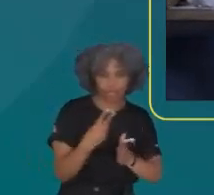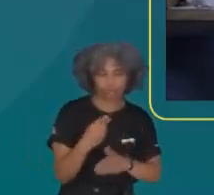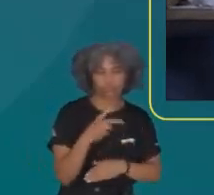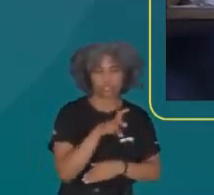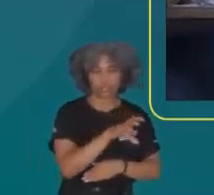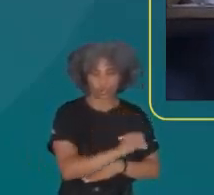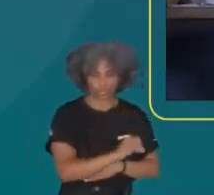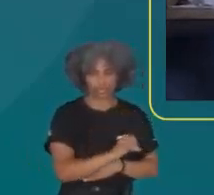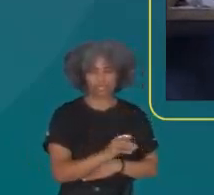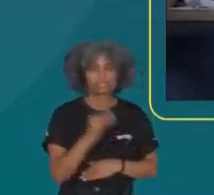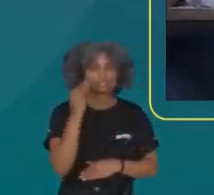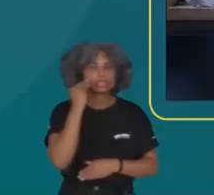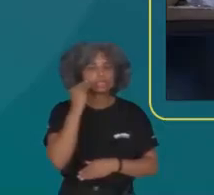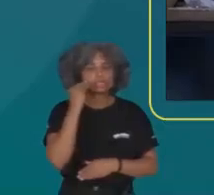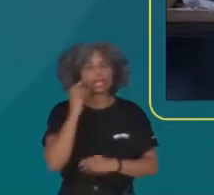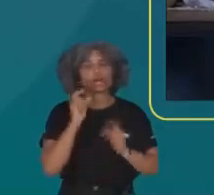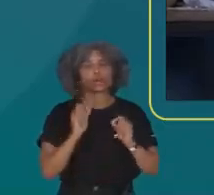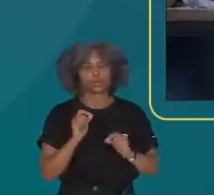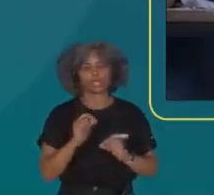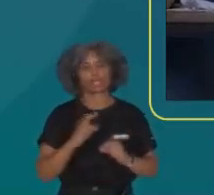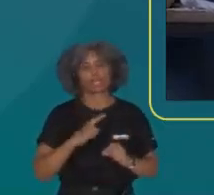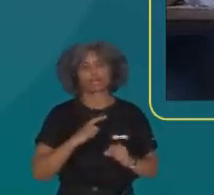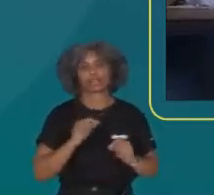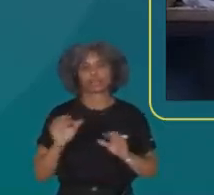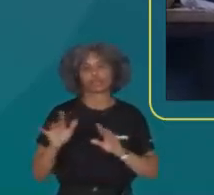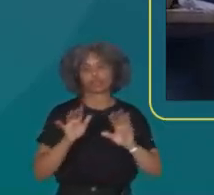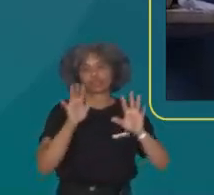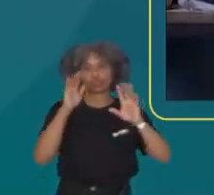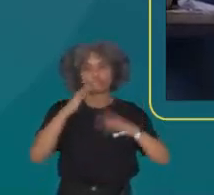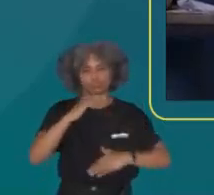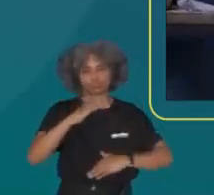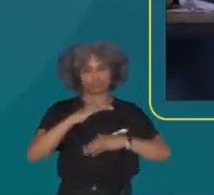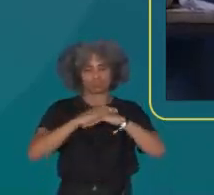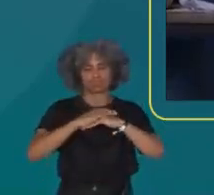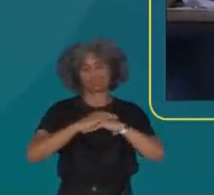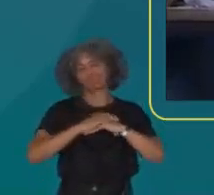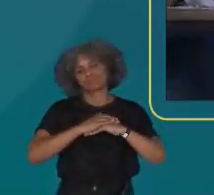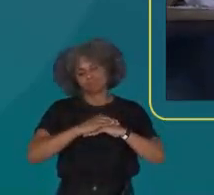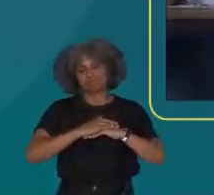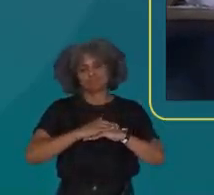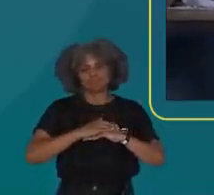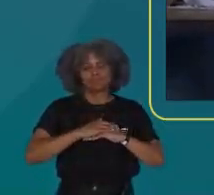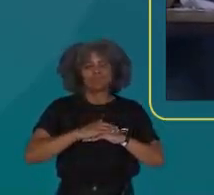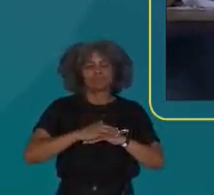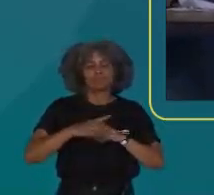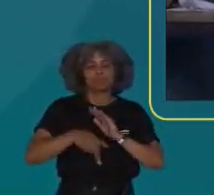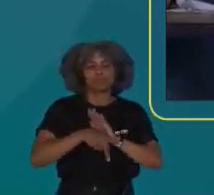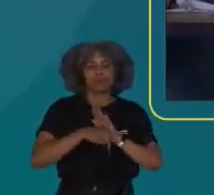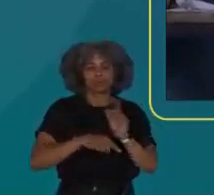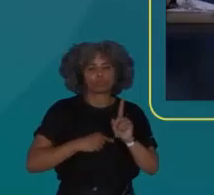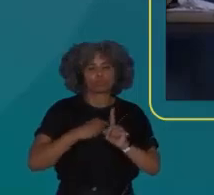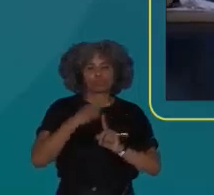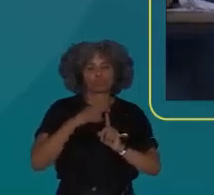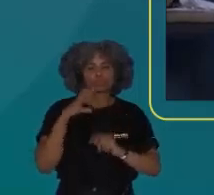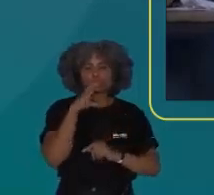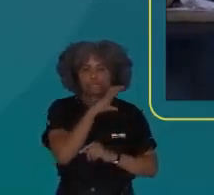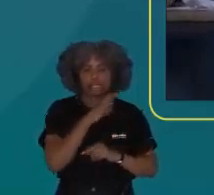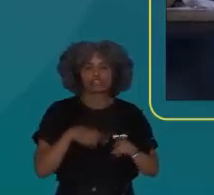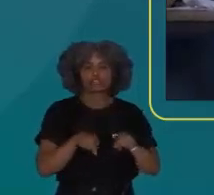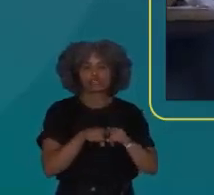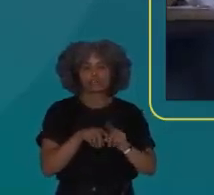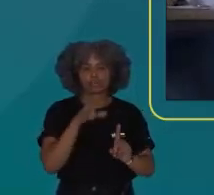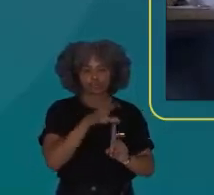efeito estufa por meio da implementação de ações elencadas no Plano Clima e no âmbito do